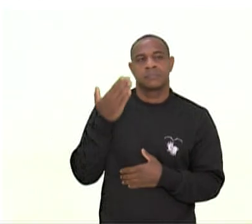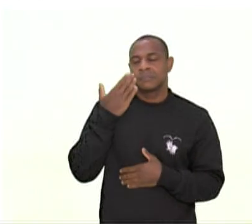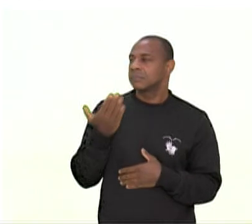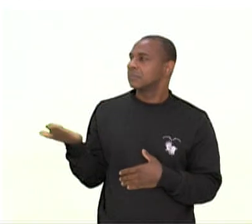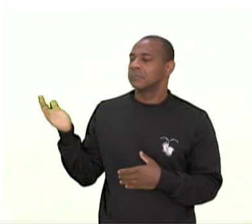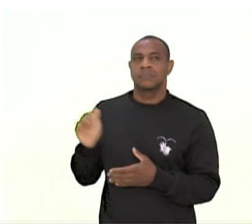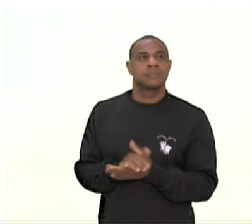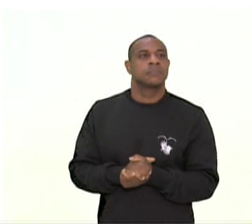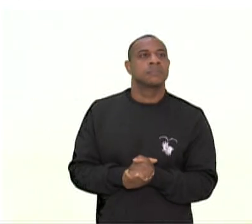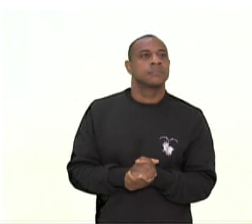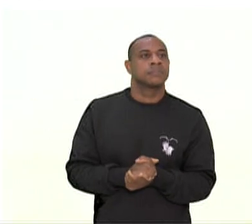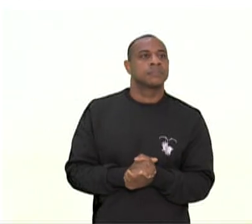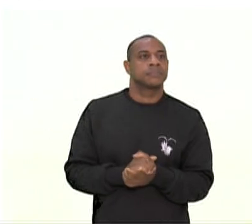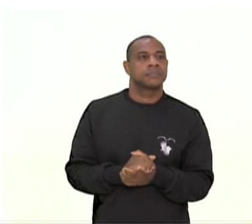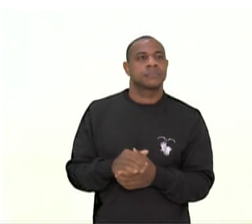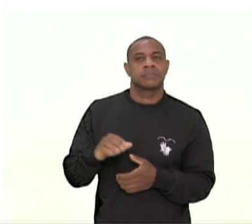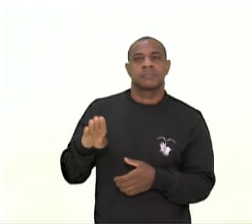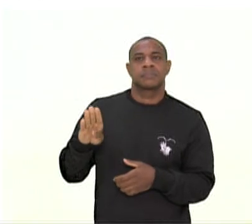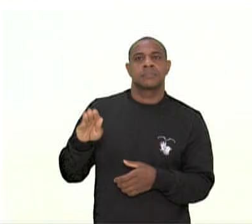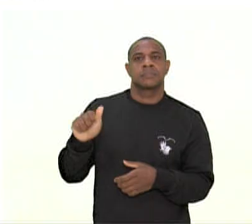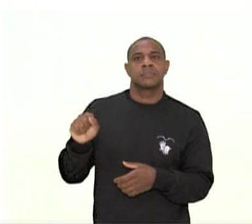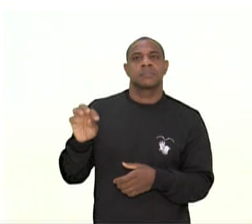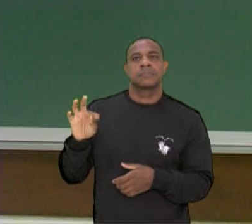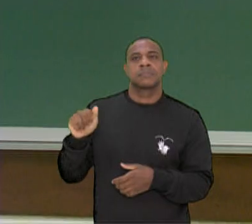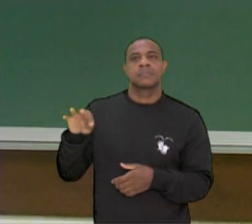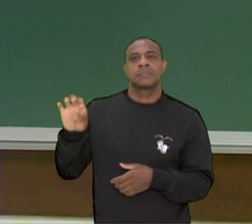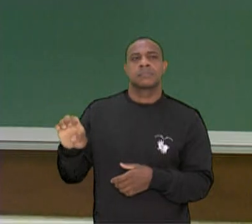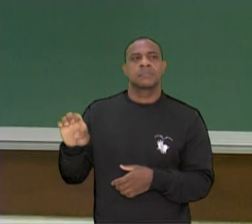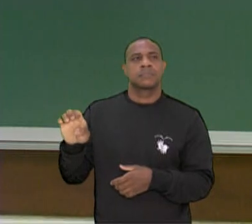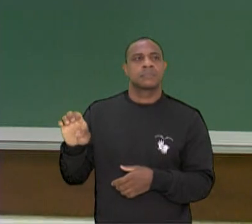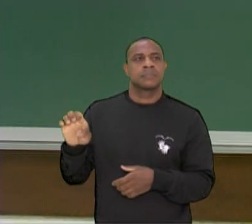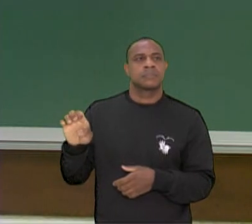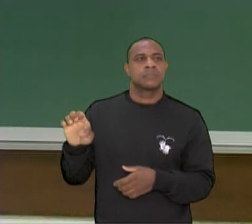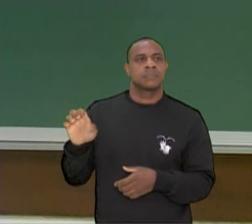pouquinho. A palavra bastante, professora, eu fiquei meio perdido ainda